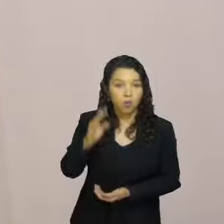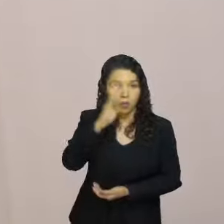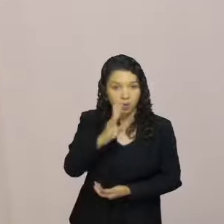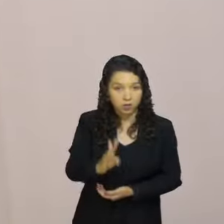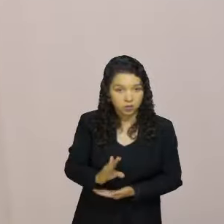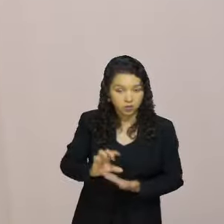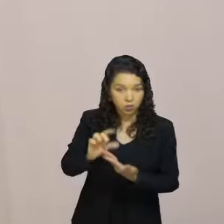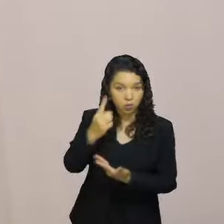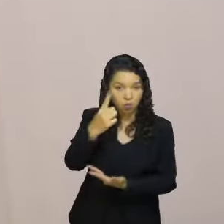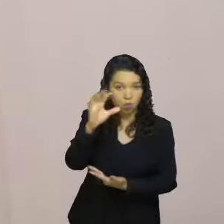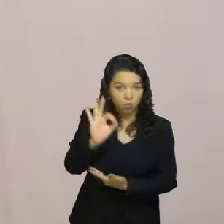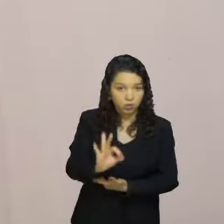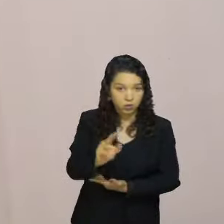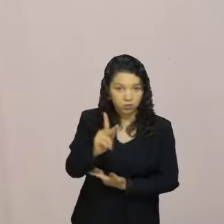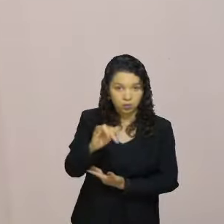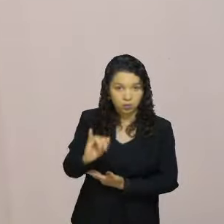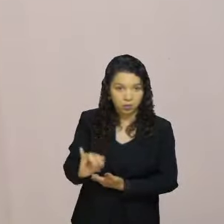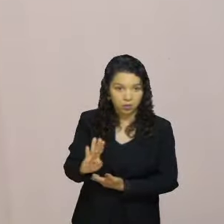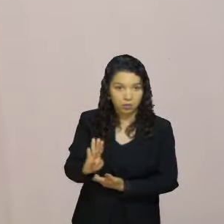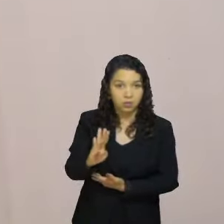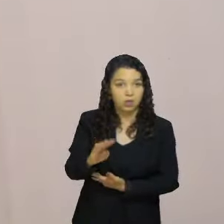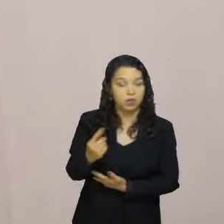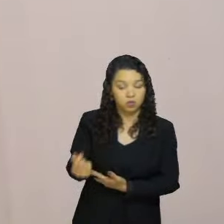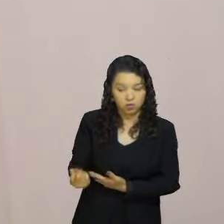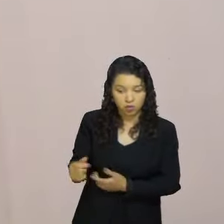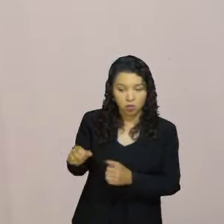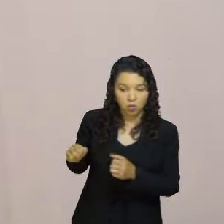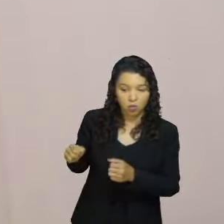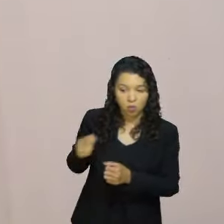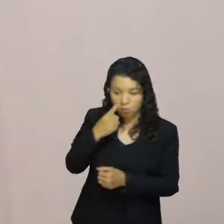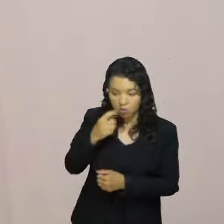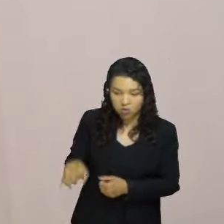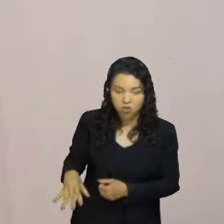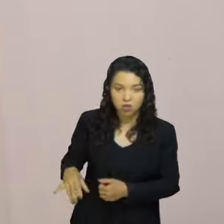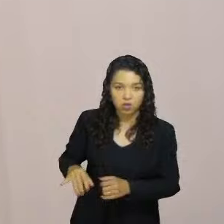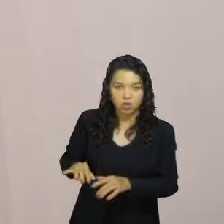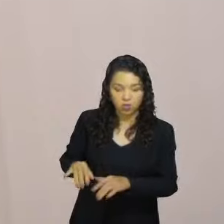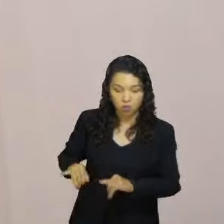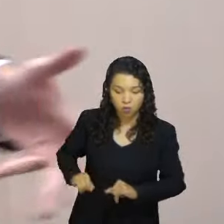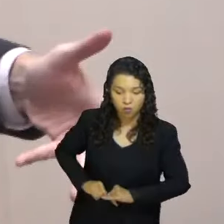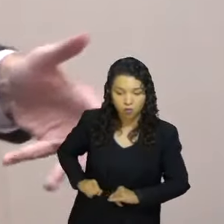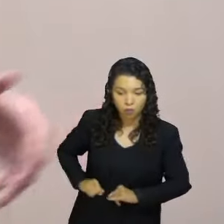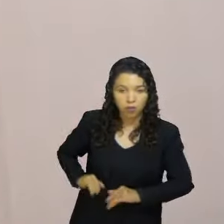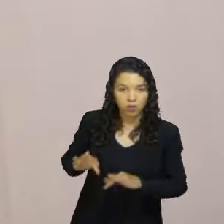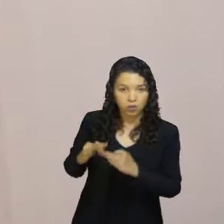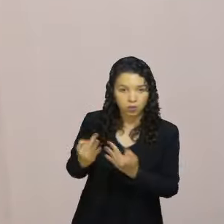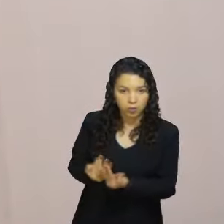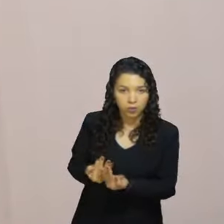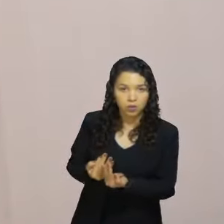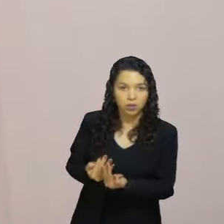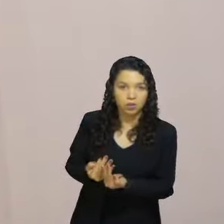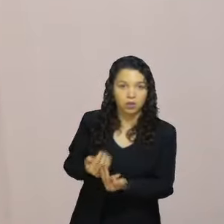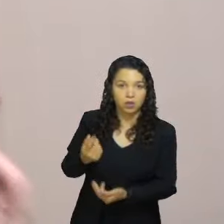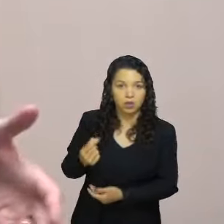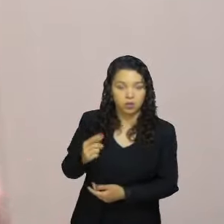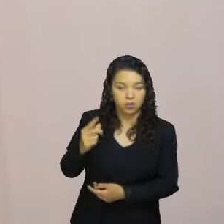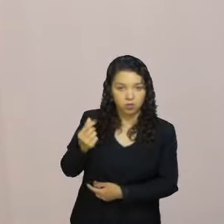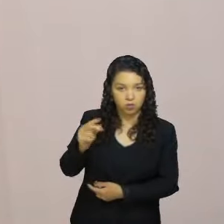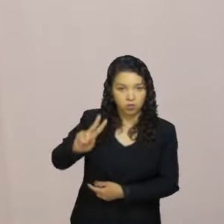para o ralo, leva a pobreza, leva a miséria, leva a decadência, a ruína das famílias, aí vai o dobro do